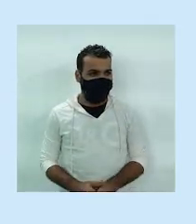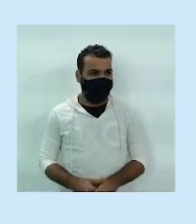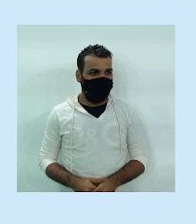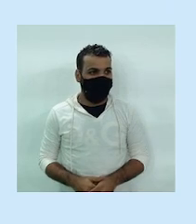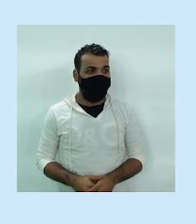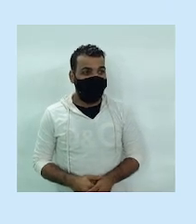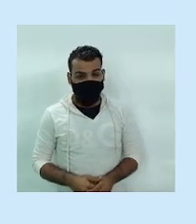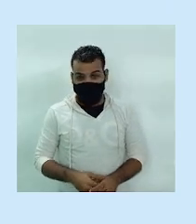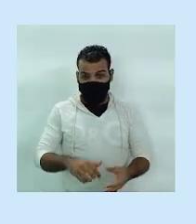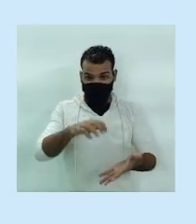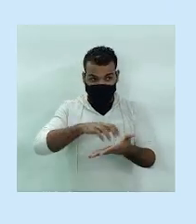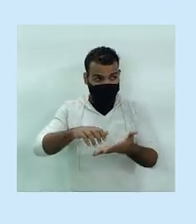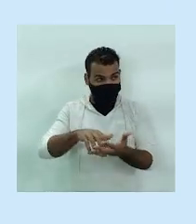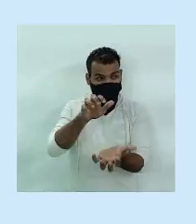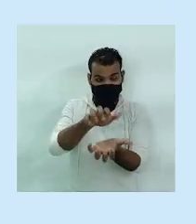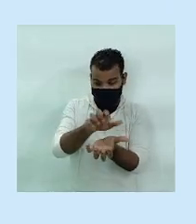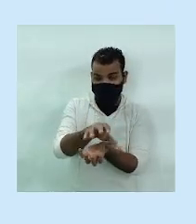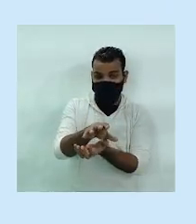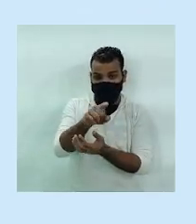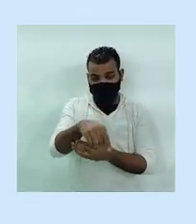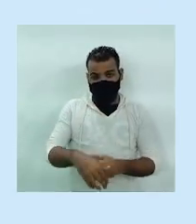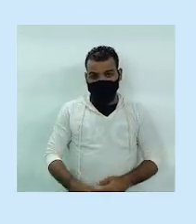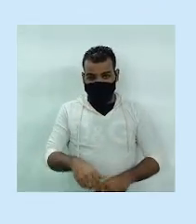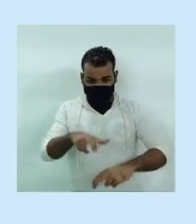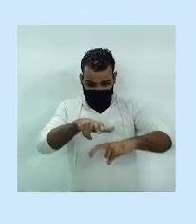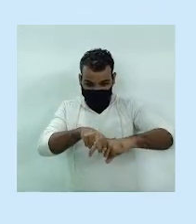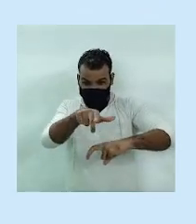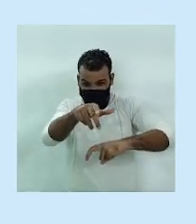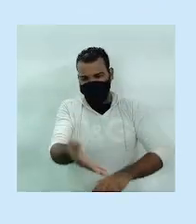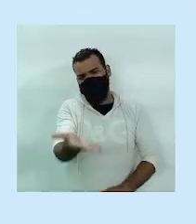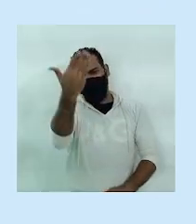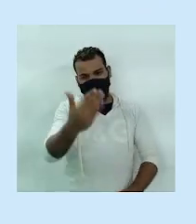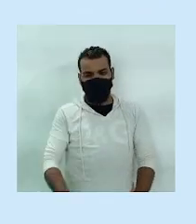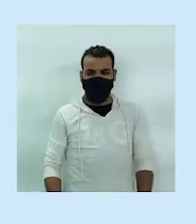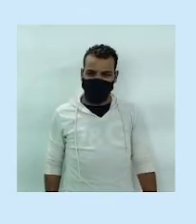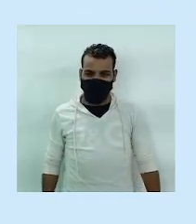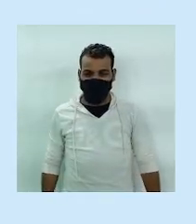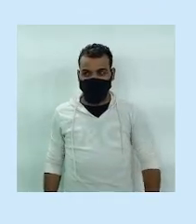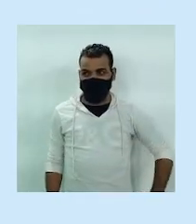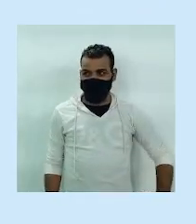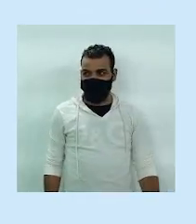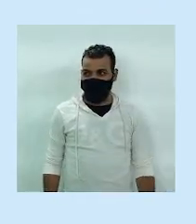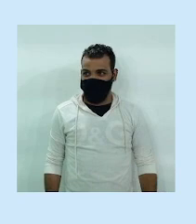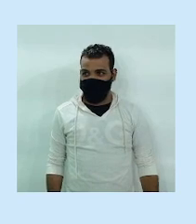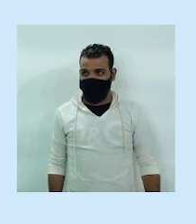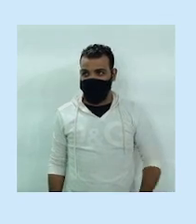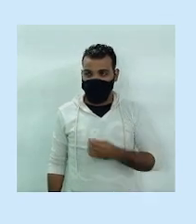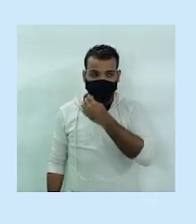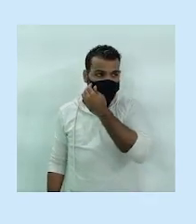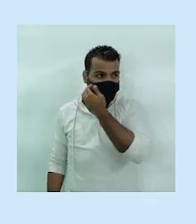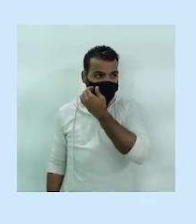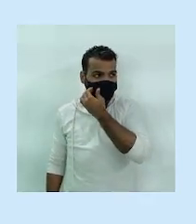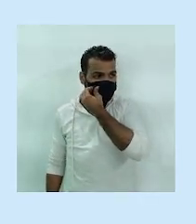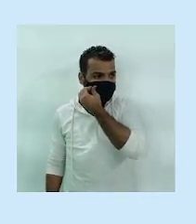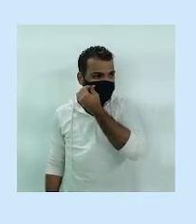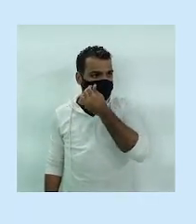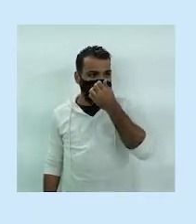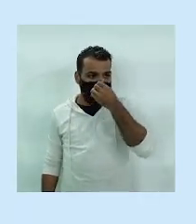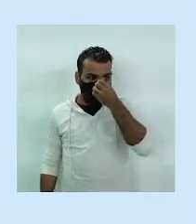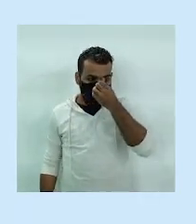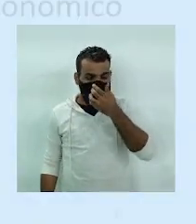Pernambuco. Preste atenção. Saia do sofá e assista, preste atenção. Então, consequentemente,